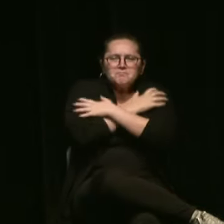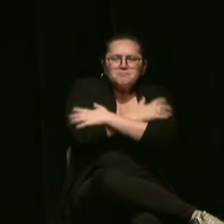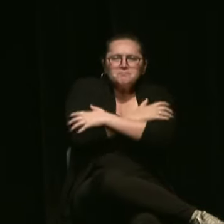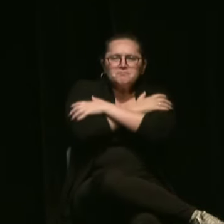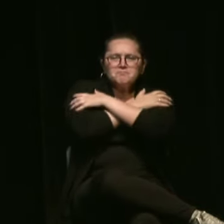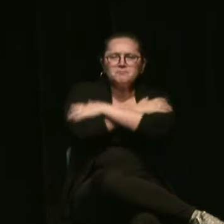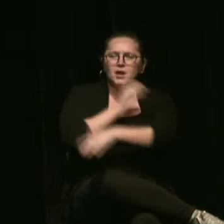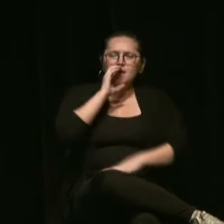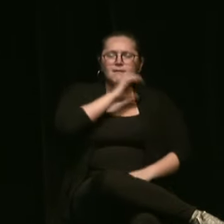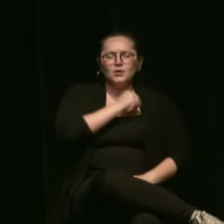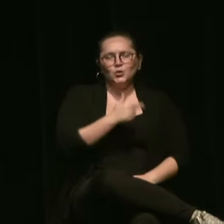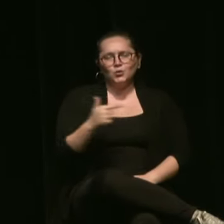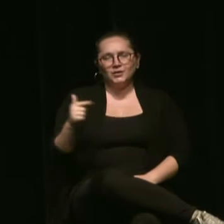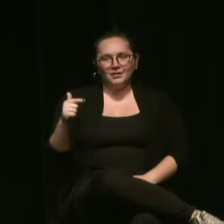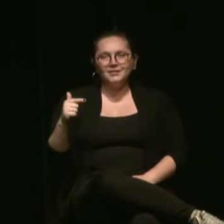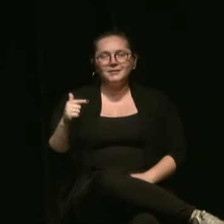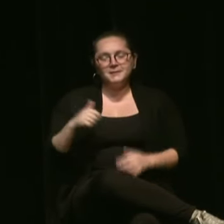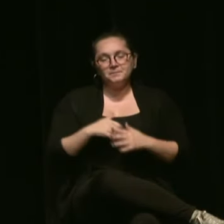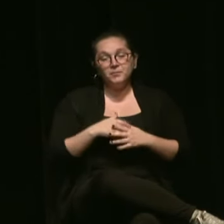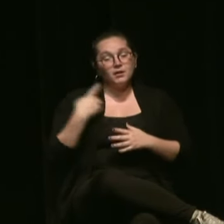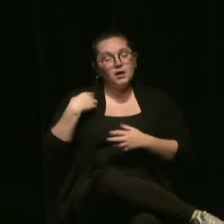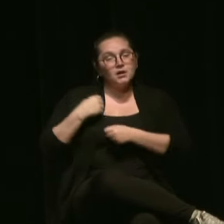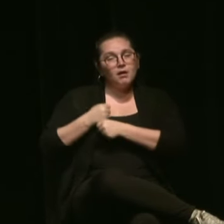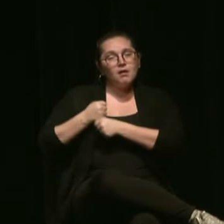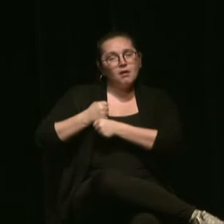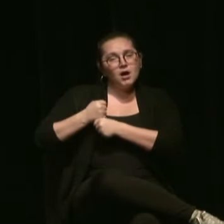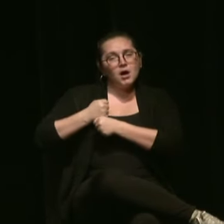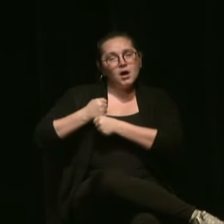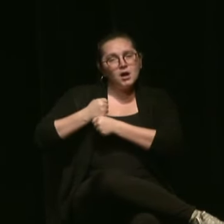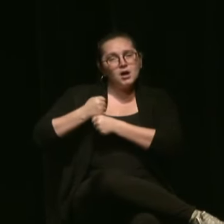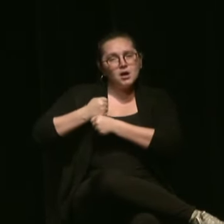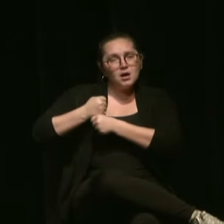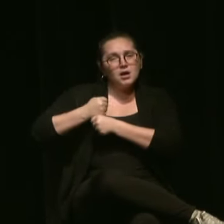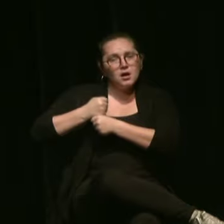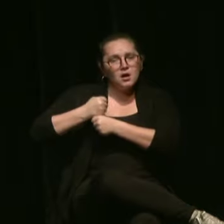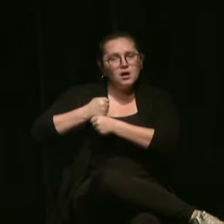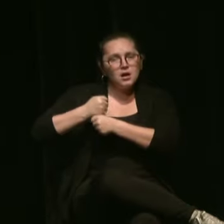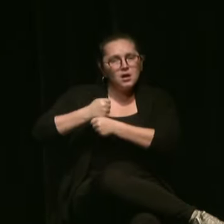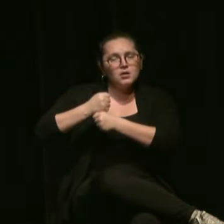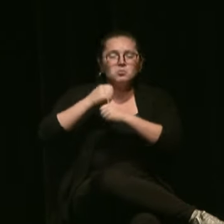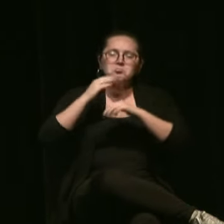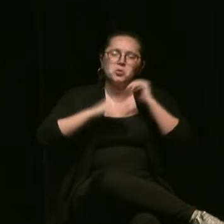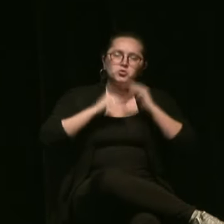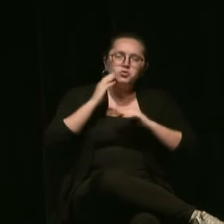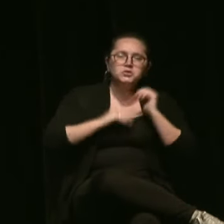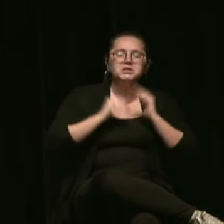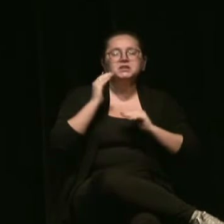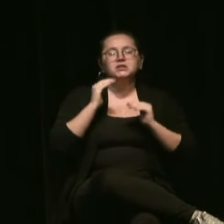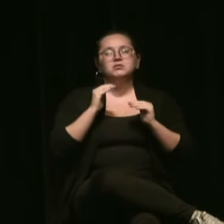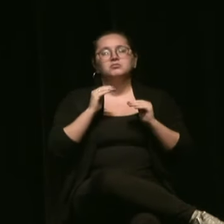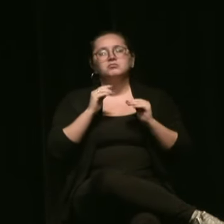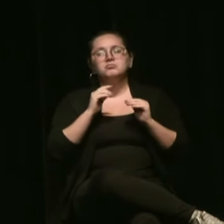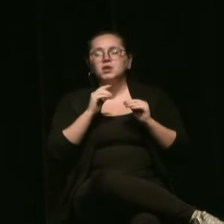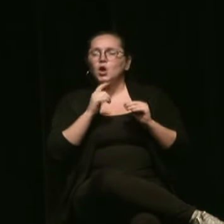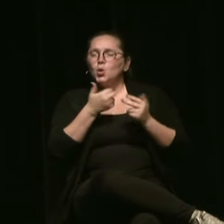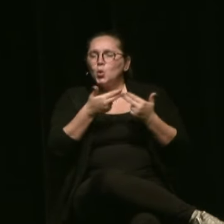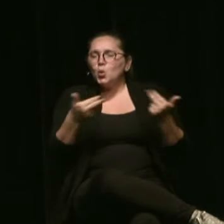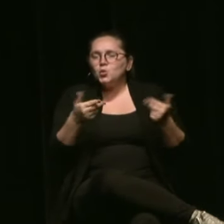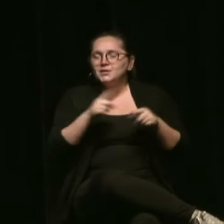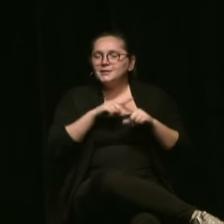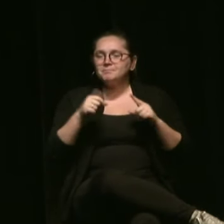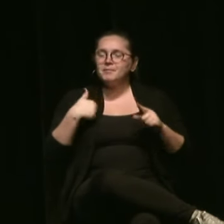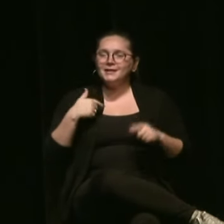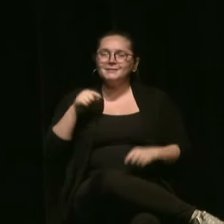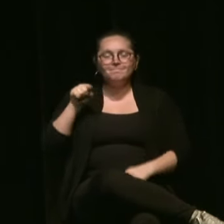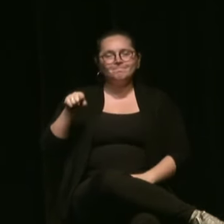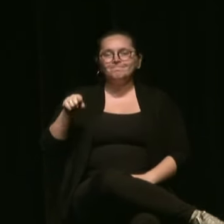ele passa muitos anos fazendo coisas menores, e eu acho que fazendo coisas menores que não pudessem ser